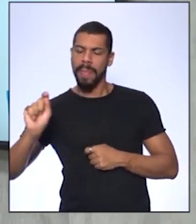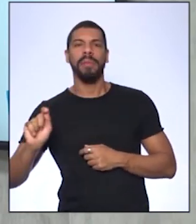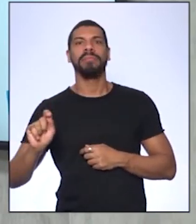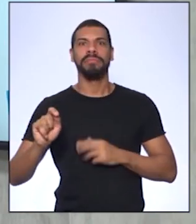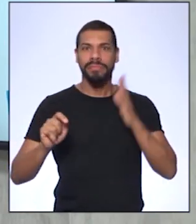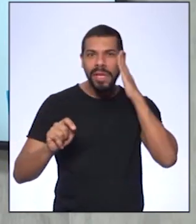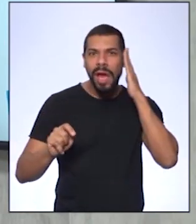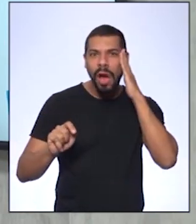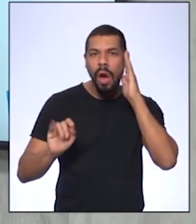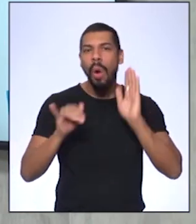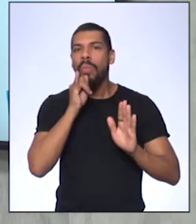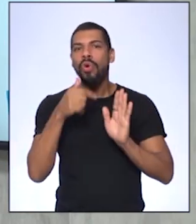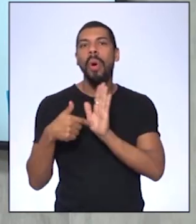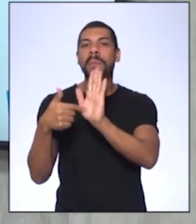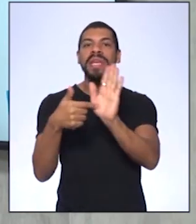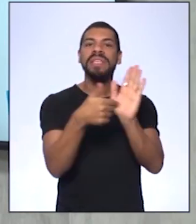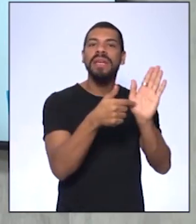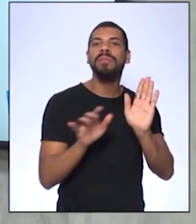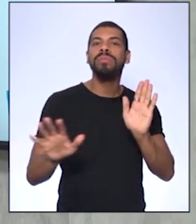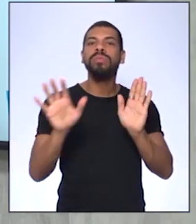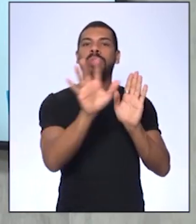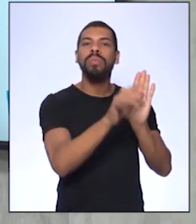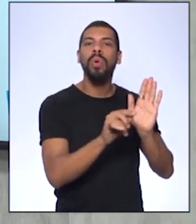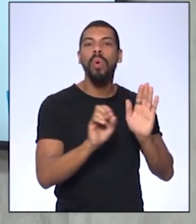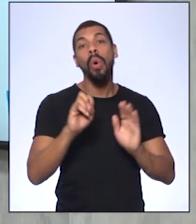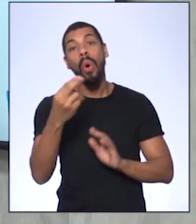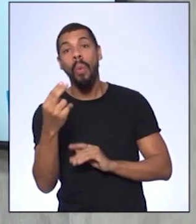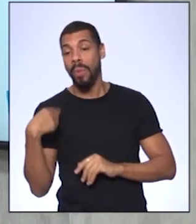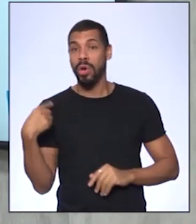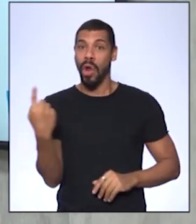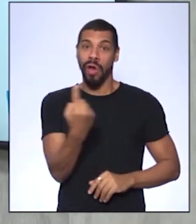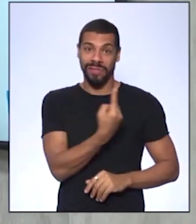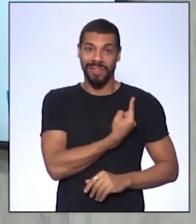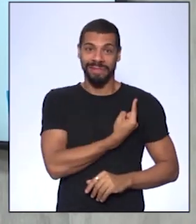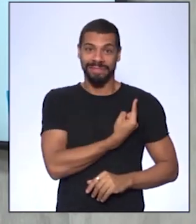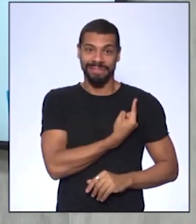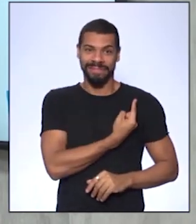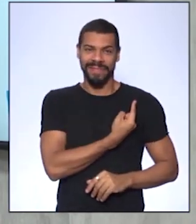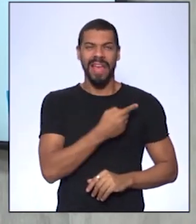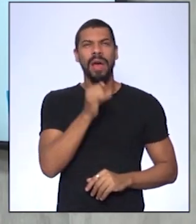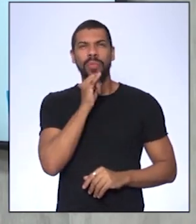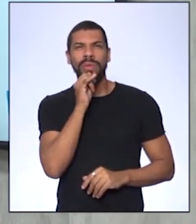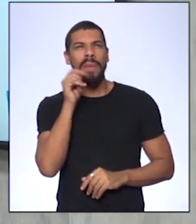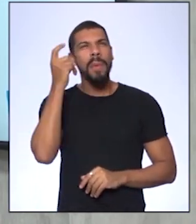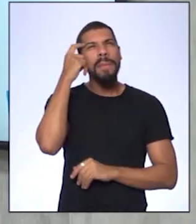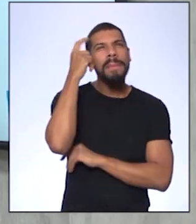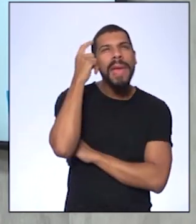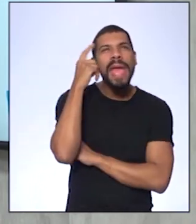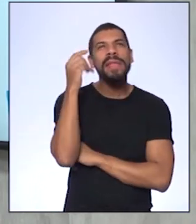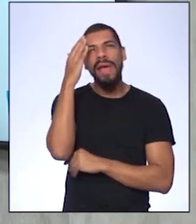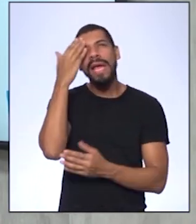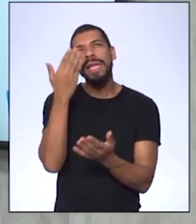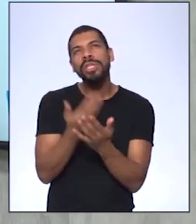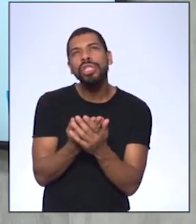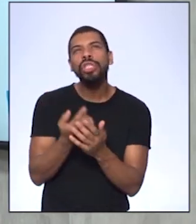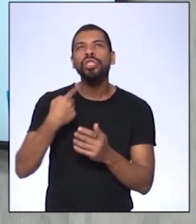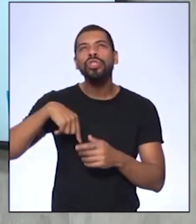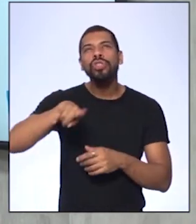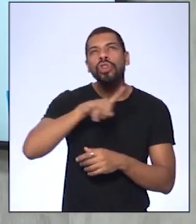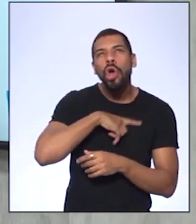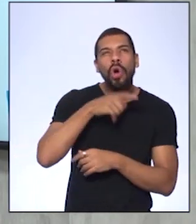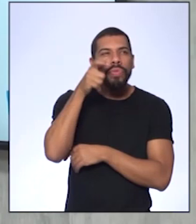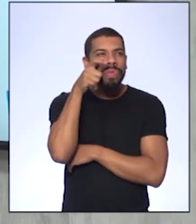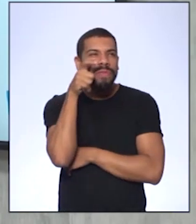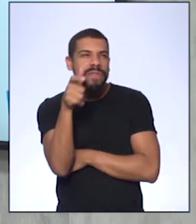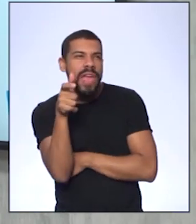apresentada e conjugando os verbos pelo eu ou pelo nós. Então, são aquelas estruturas do penso, acredito, acreditamos, noto,